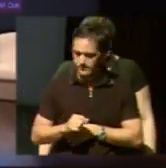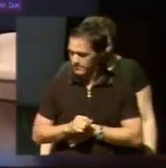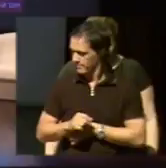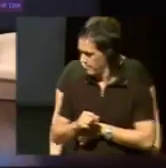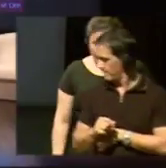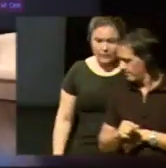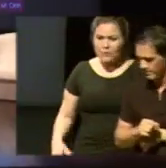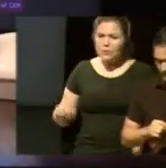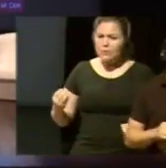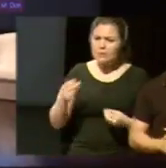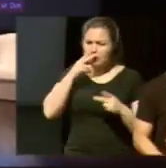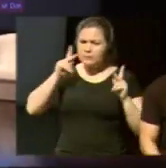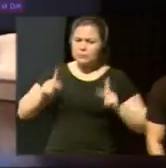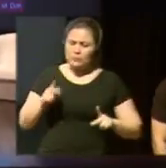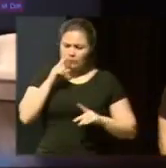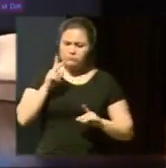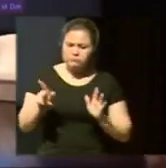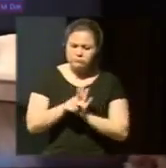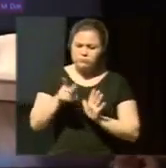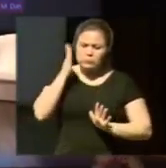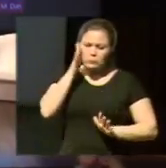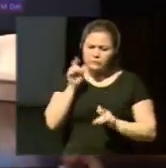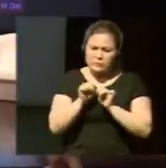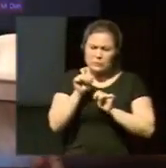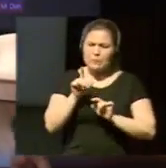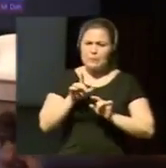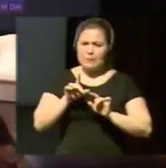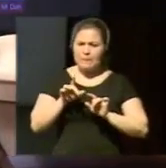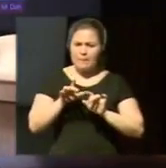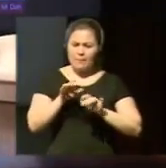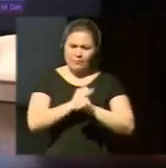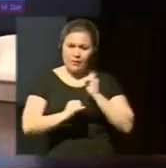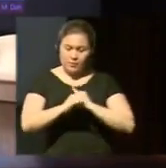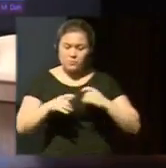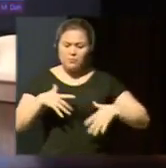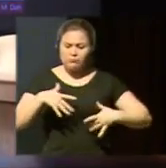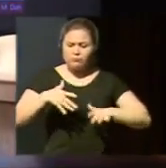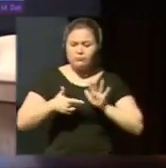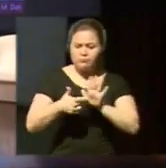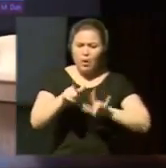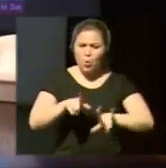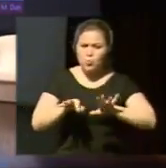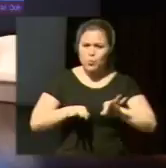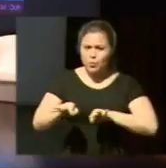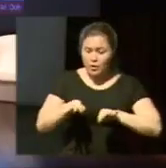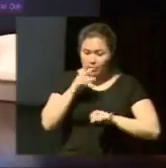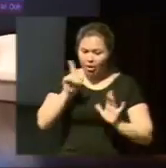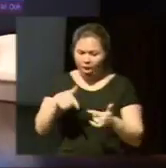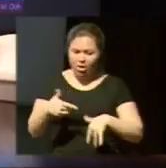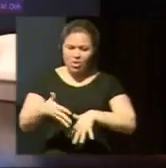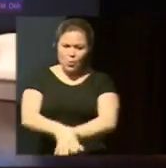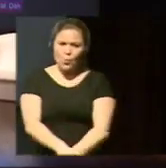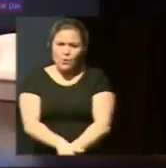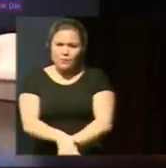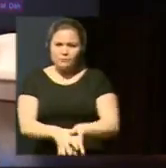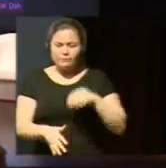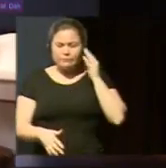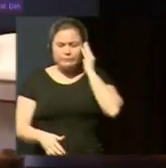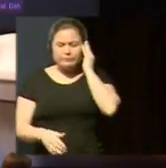não? Depois, apresentar alguns projetos. Se trata de incluir